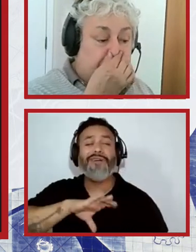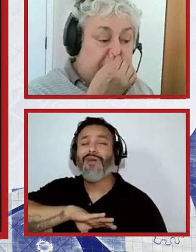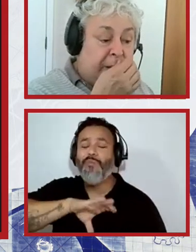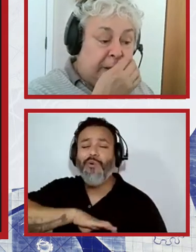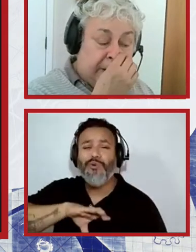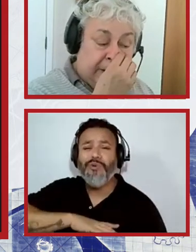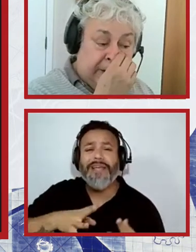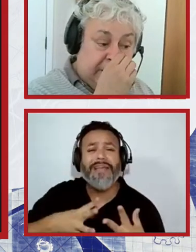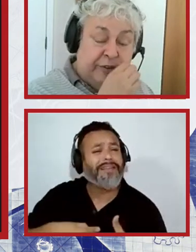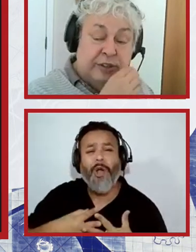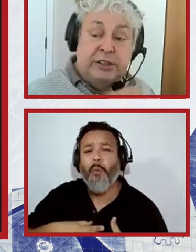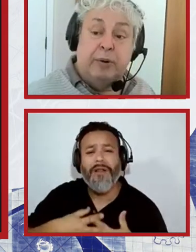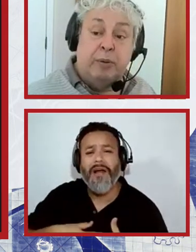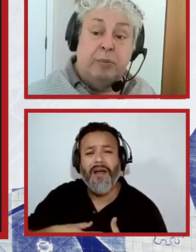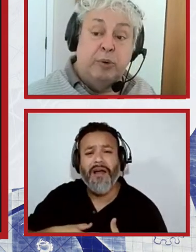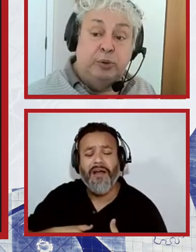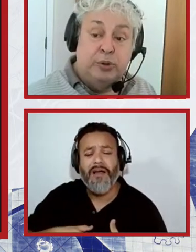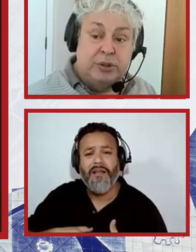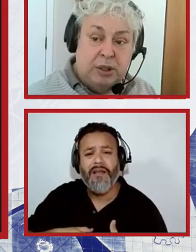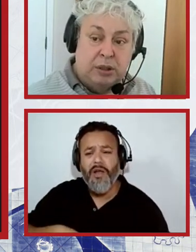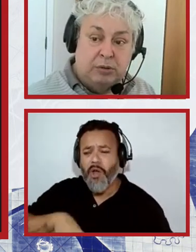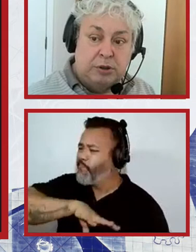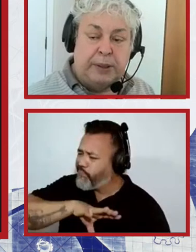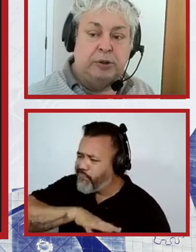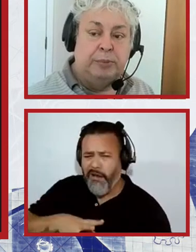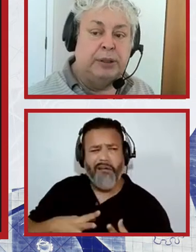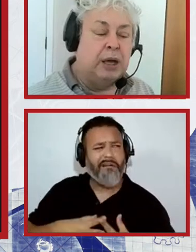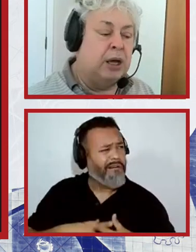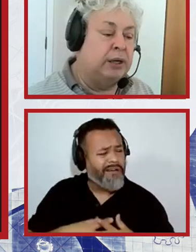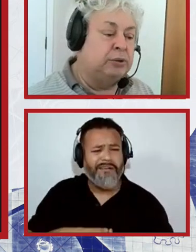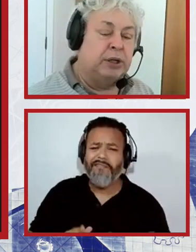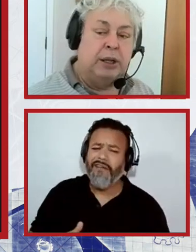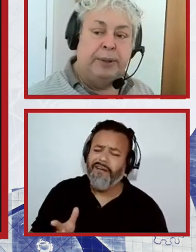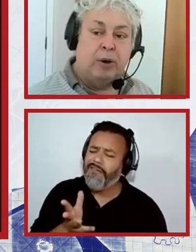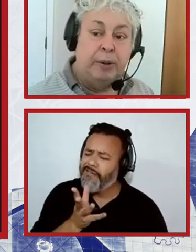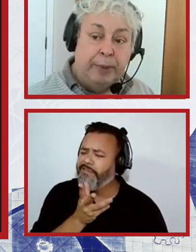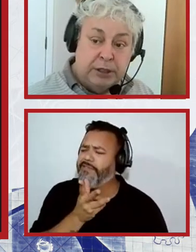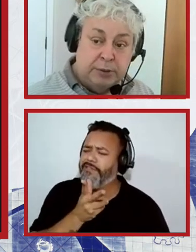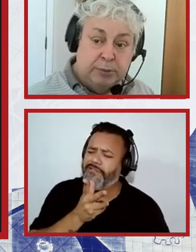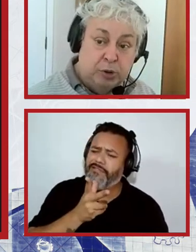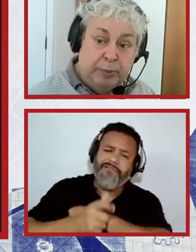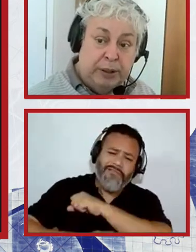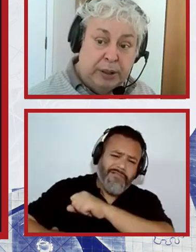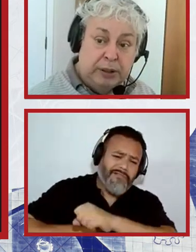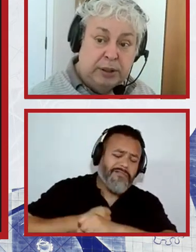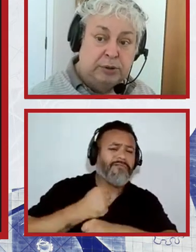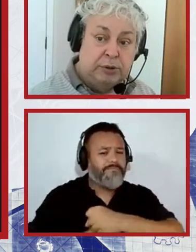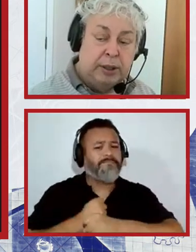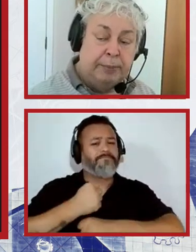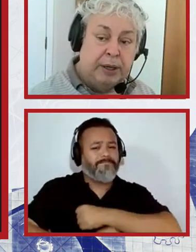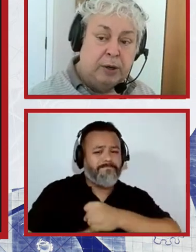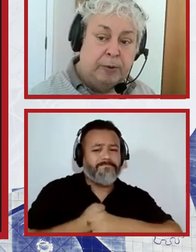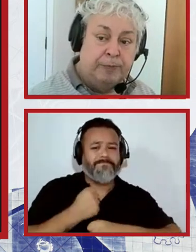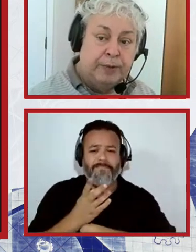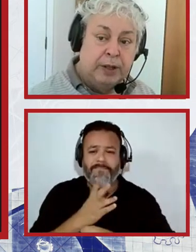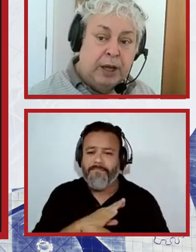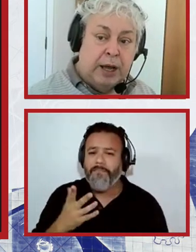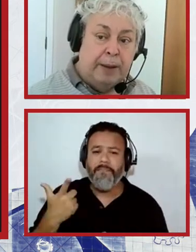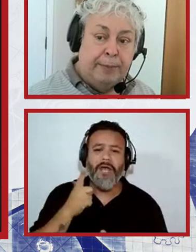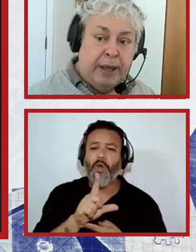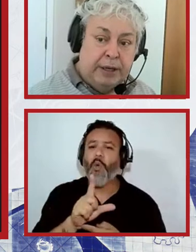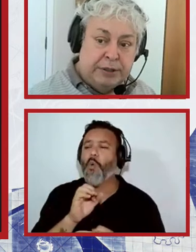complicada e você demora muitos anos para dominar a leitura labial. E mesmo dominando a leitura